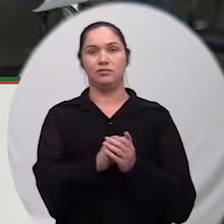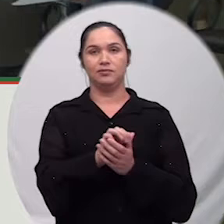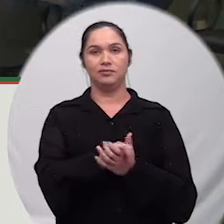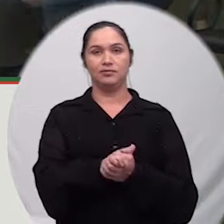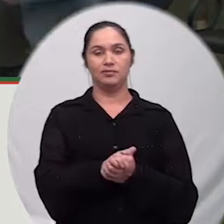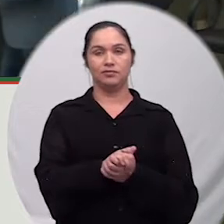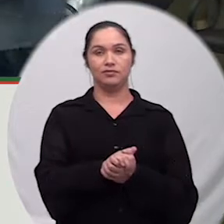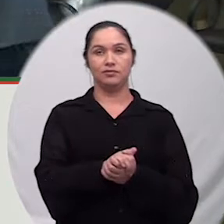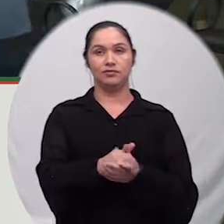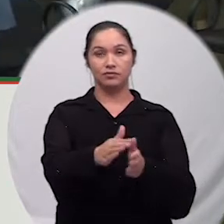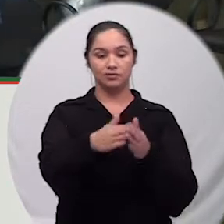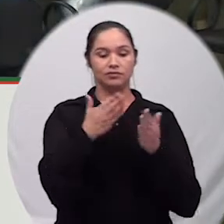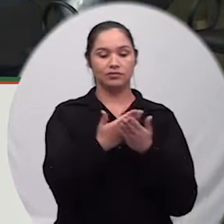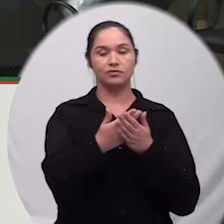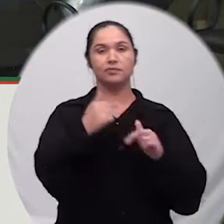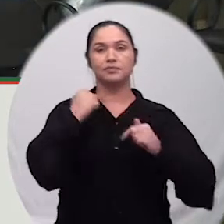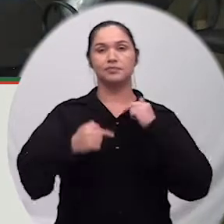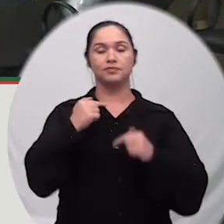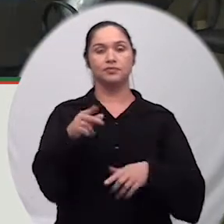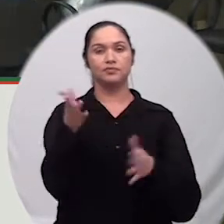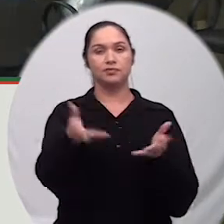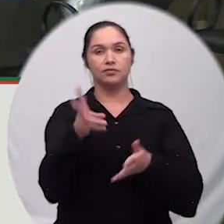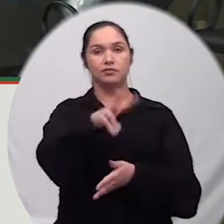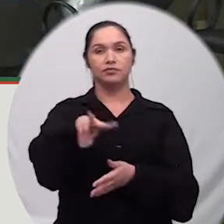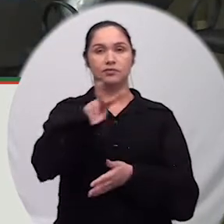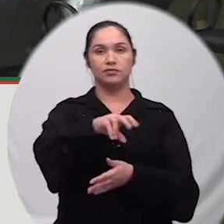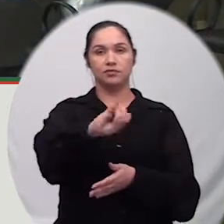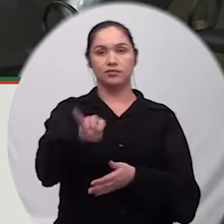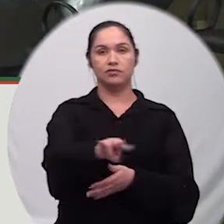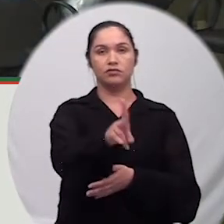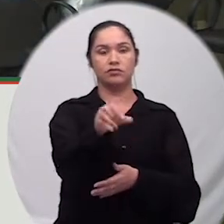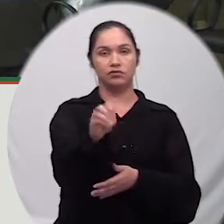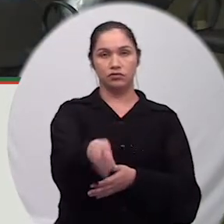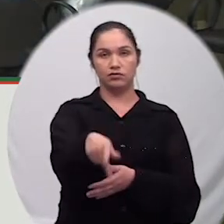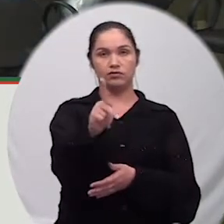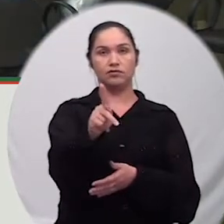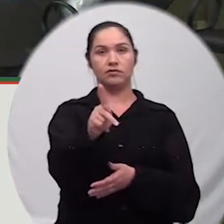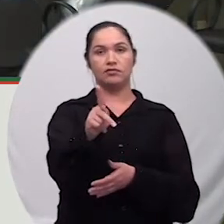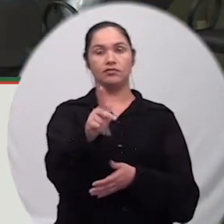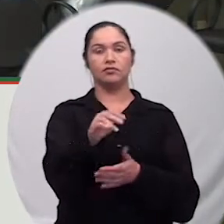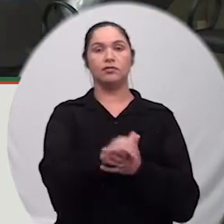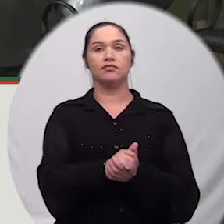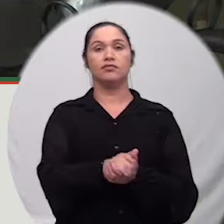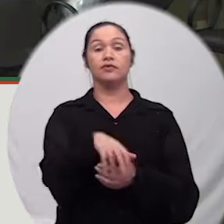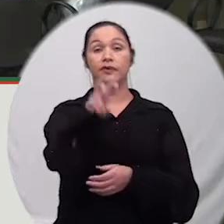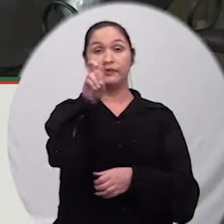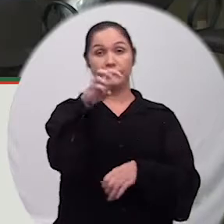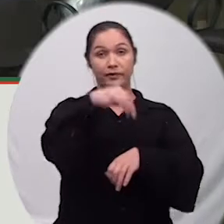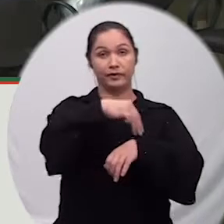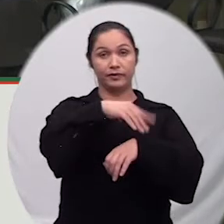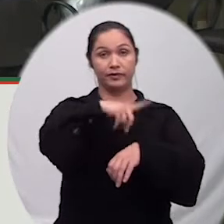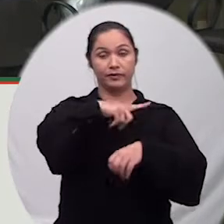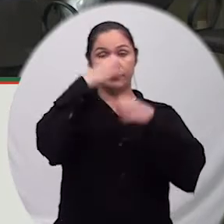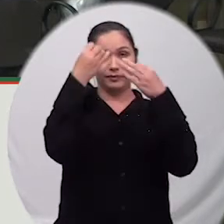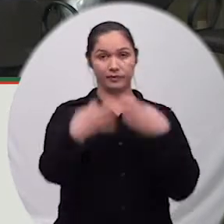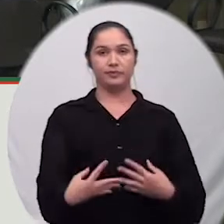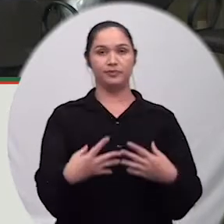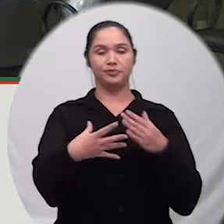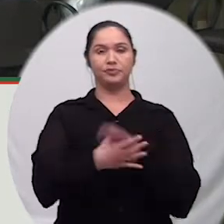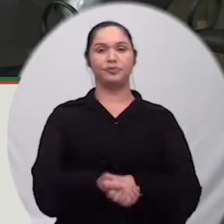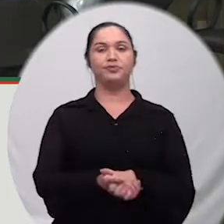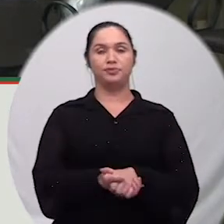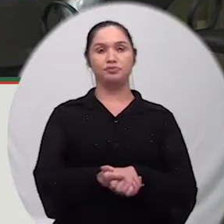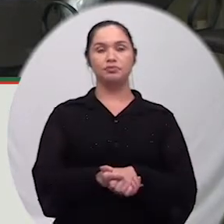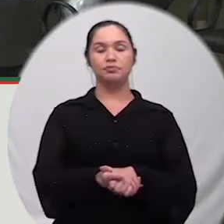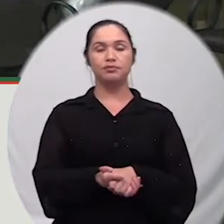O requerimento está em discussão. Com a palavra, o autor do requerimento, vereador Júlio Kaminski. Vossa Excelência dispõe de 5 minutos.